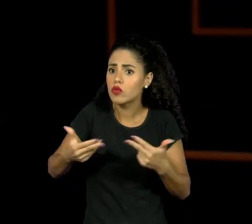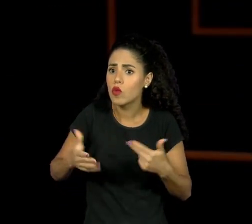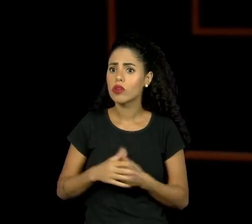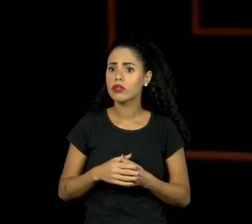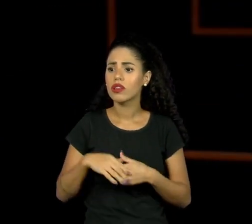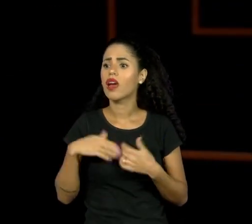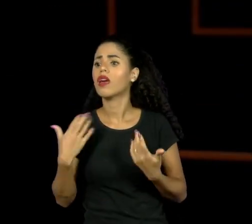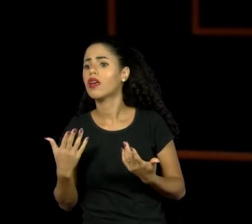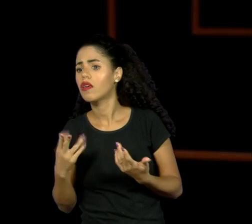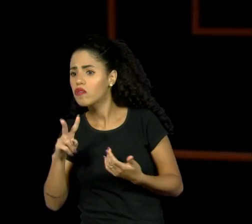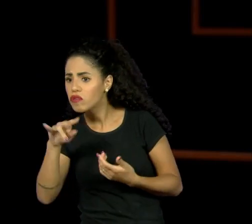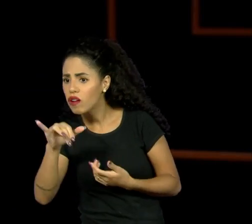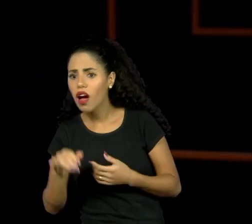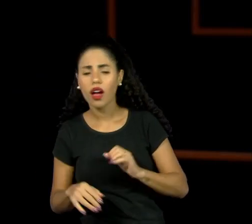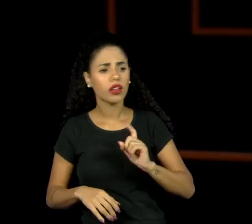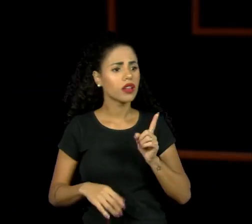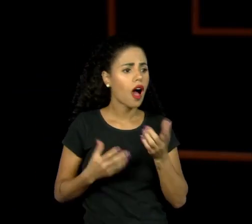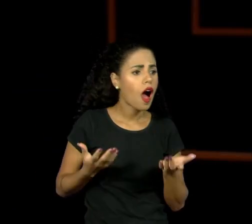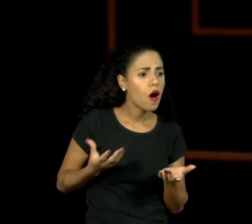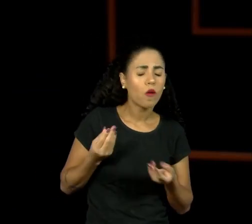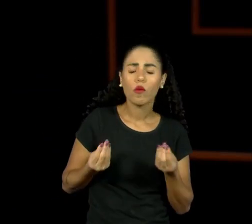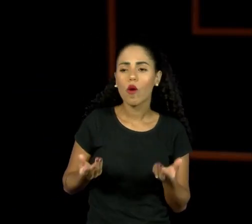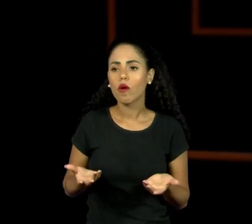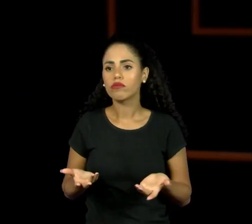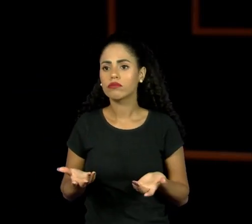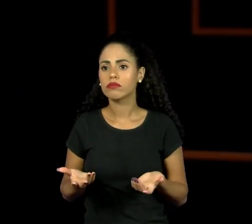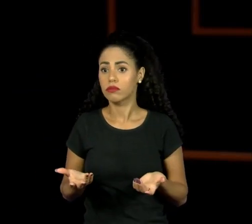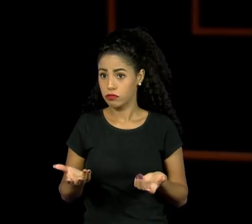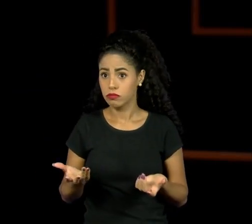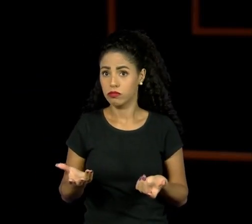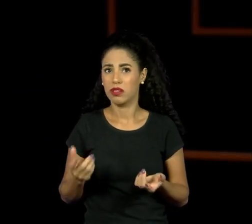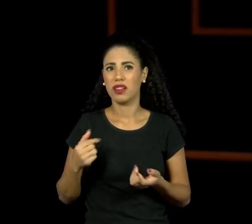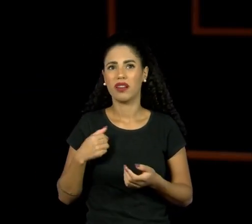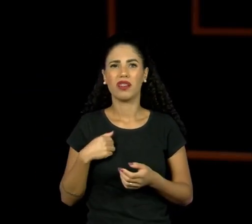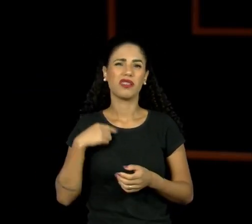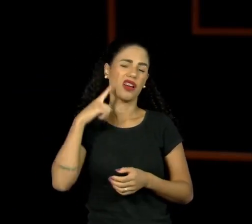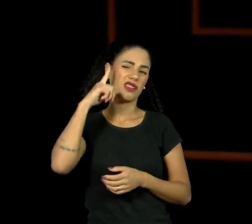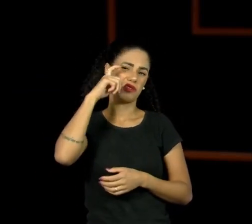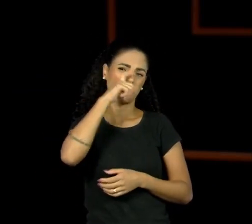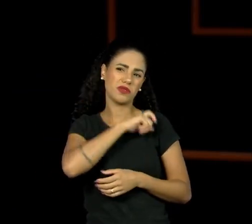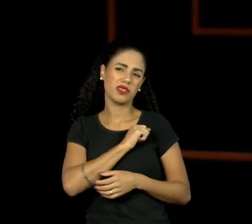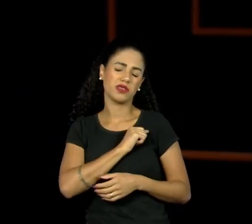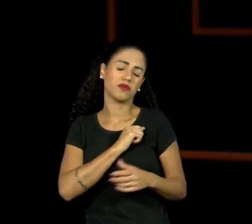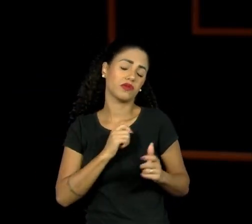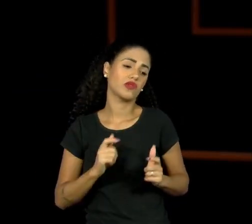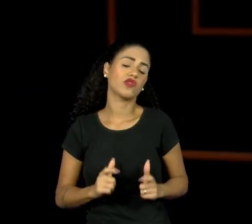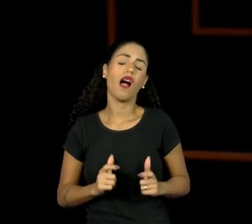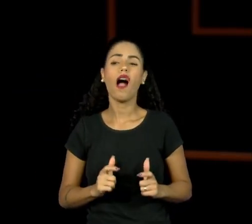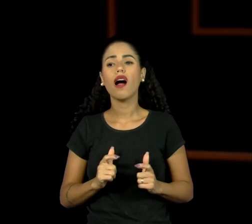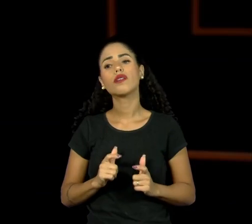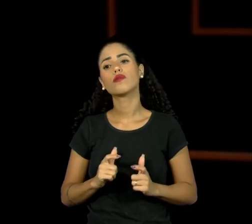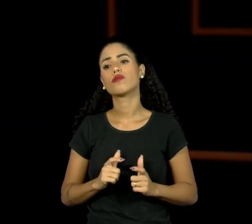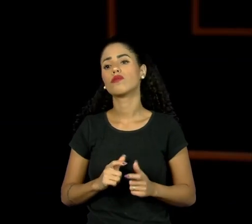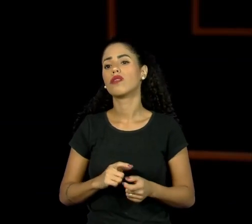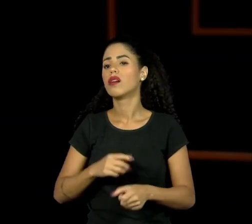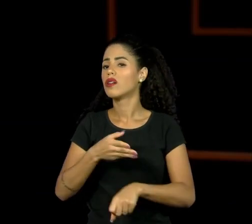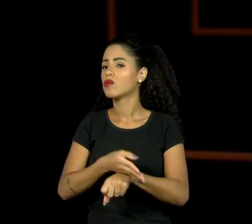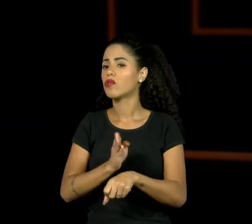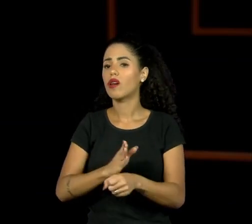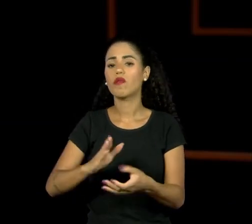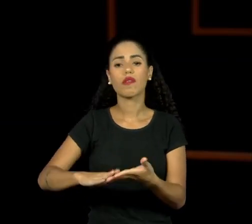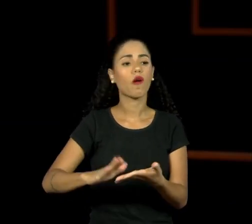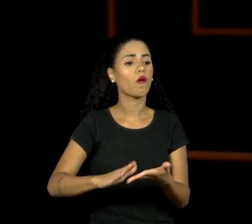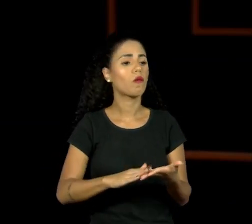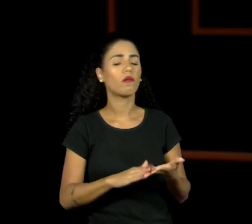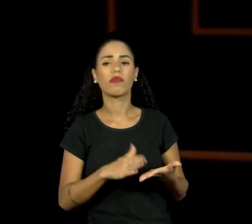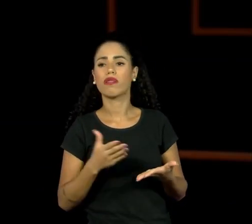vai. Eu tinha sempre que dizer, não vai. E era chato um pouquinho isso, né, para mim, porque eu queria que todo mundo fizesse a conta